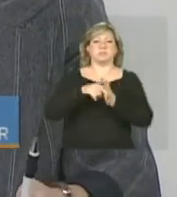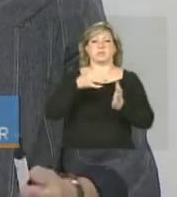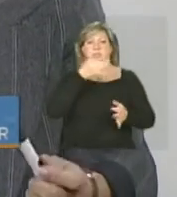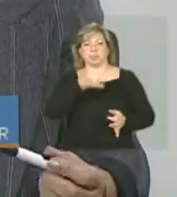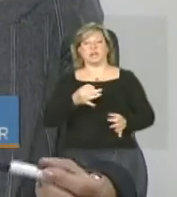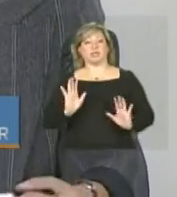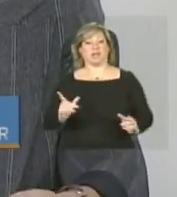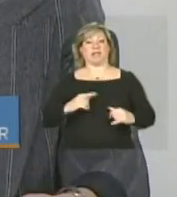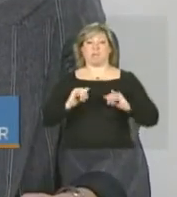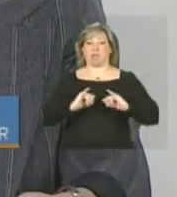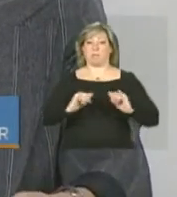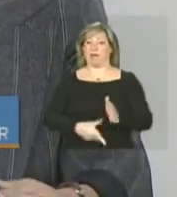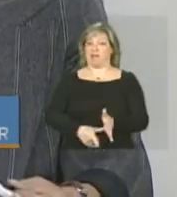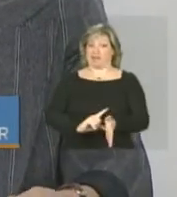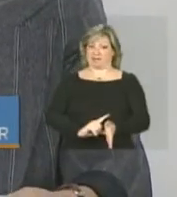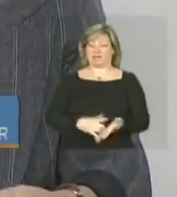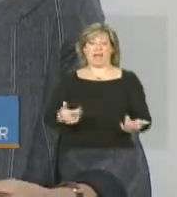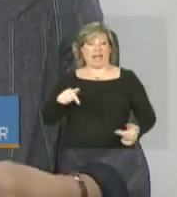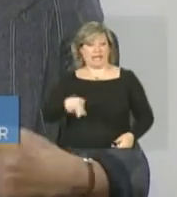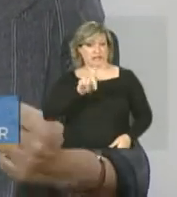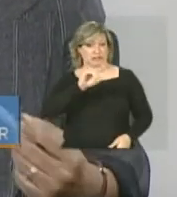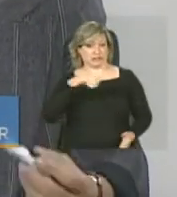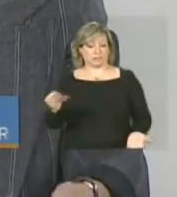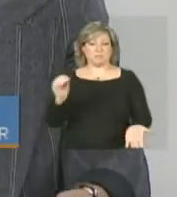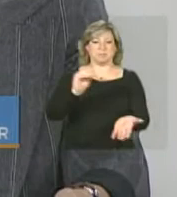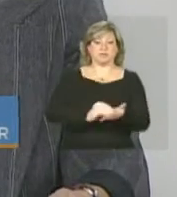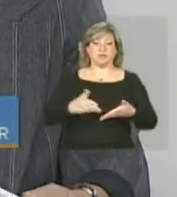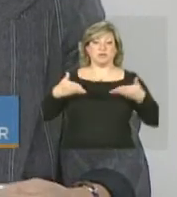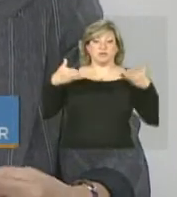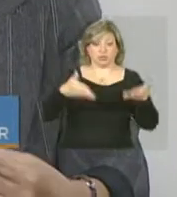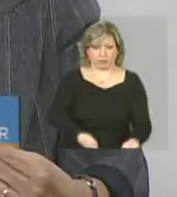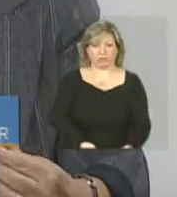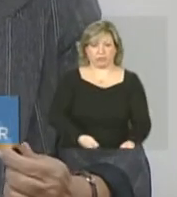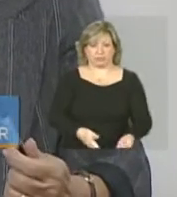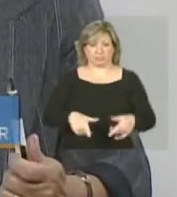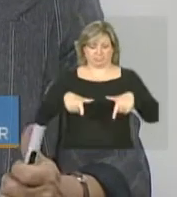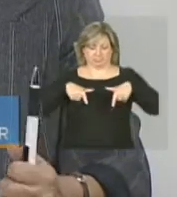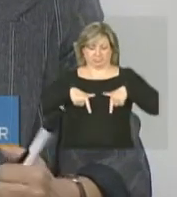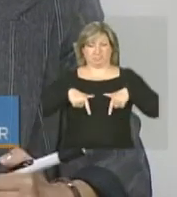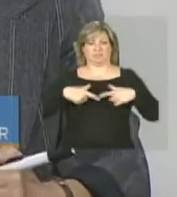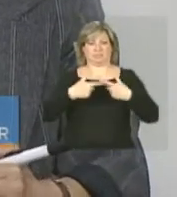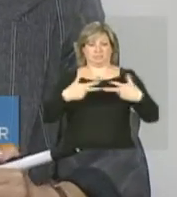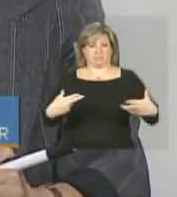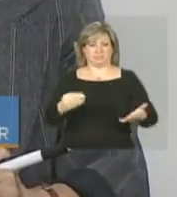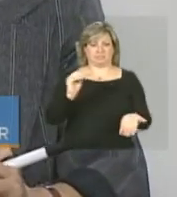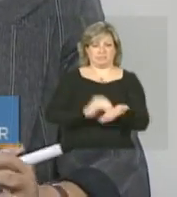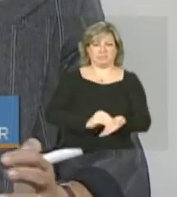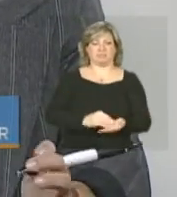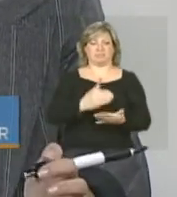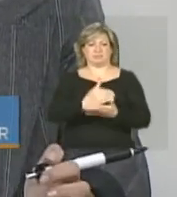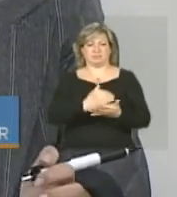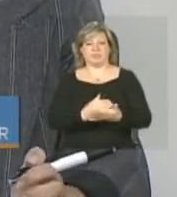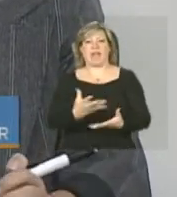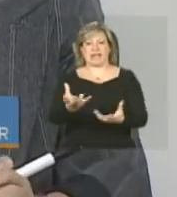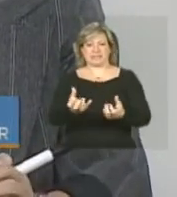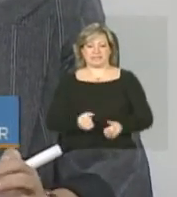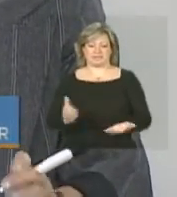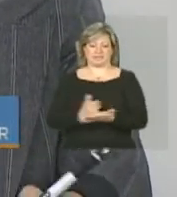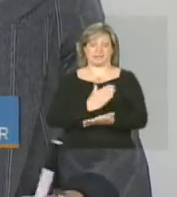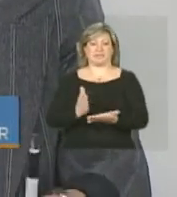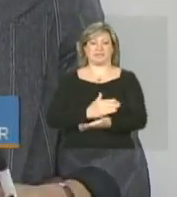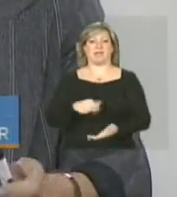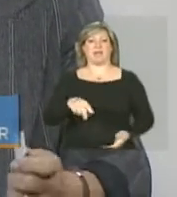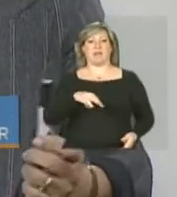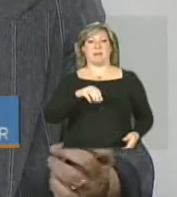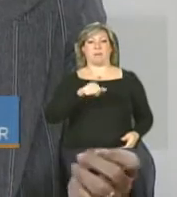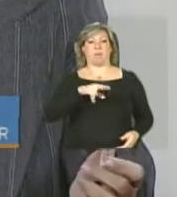prévia. Nesse dia, no credenciamento, recebem, então, o manual do participante e confirmam informações